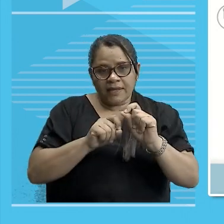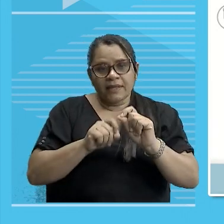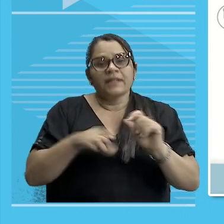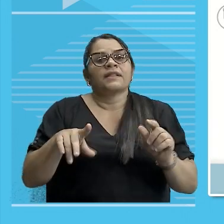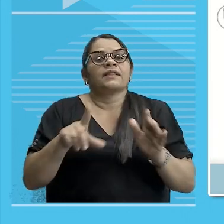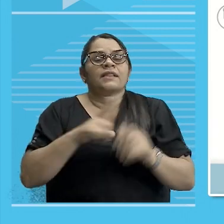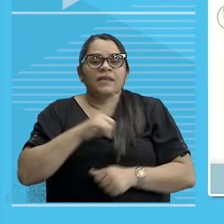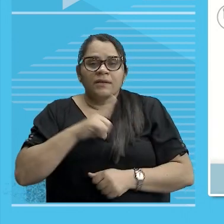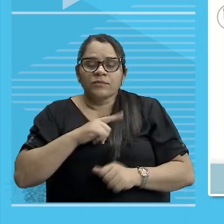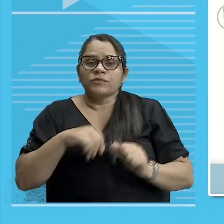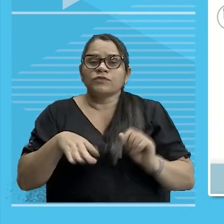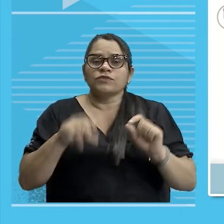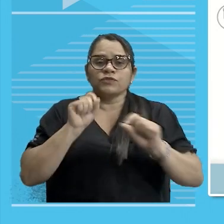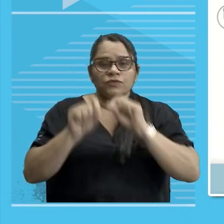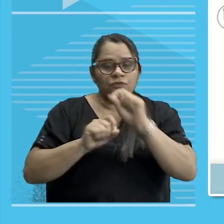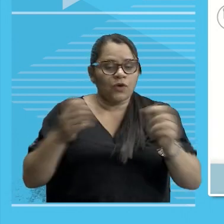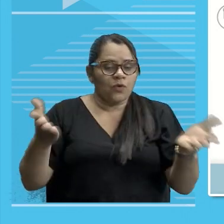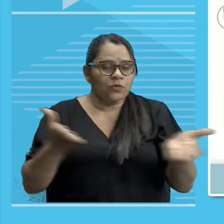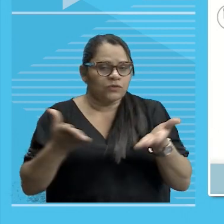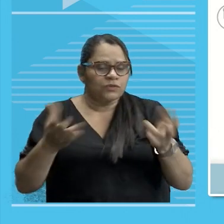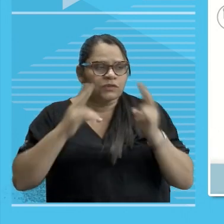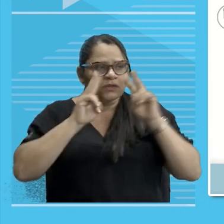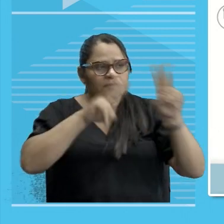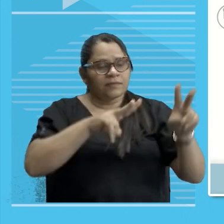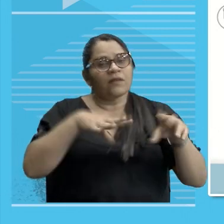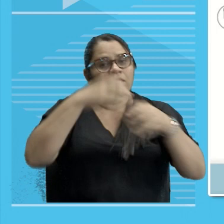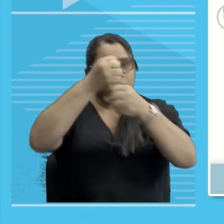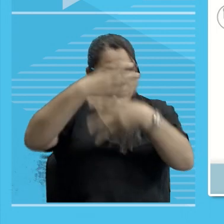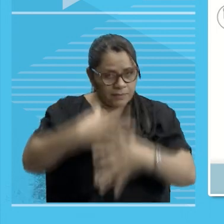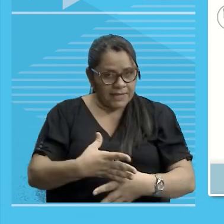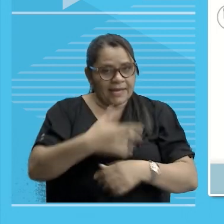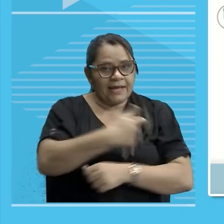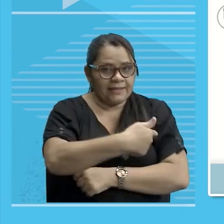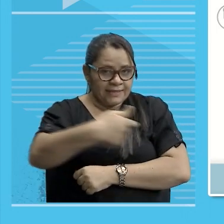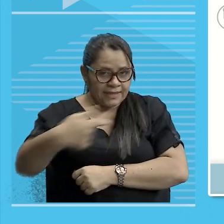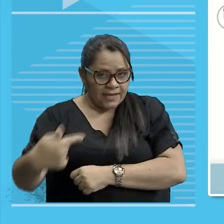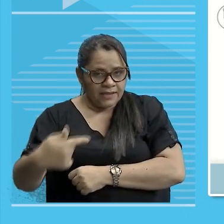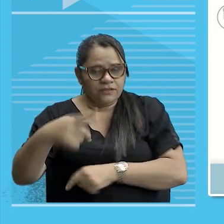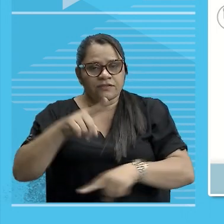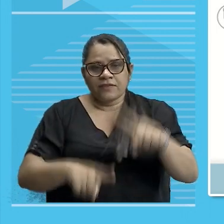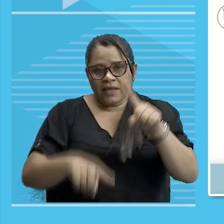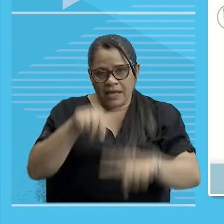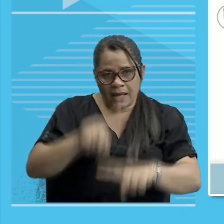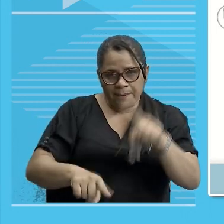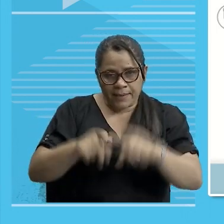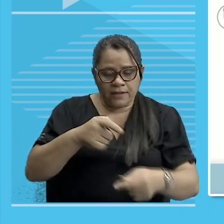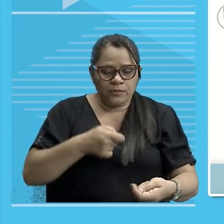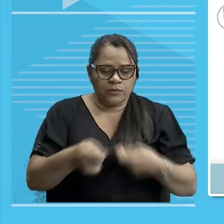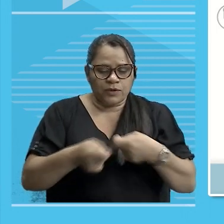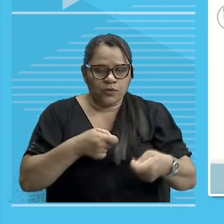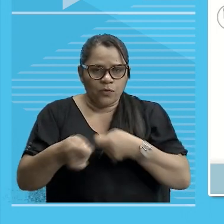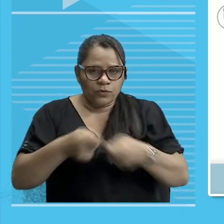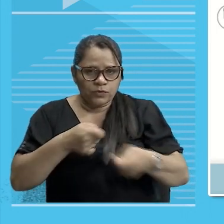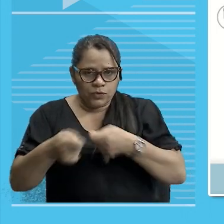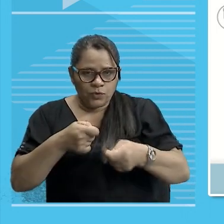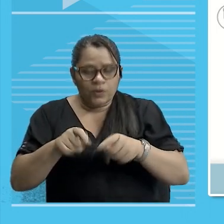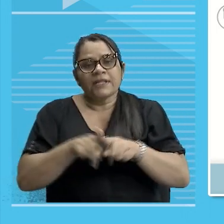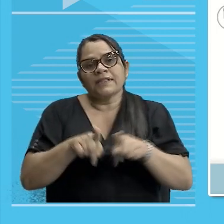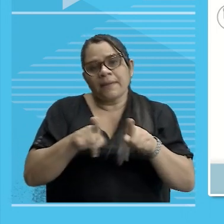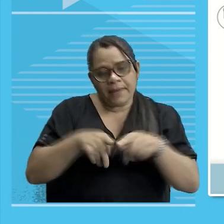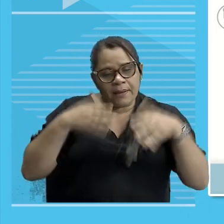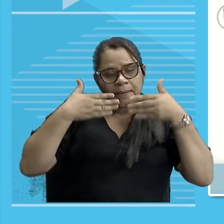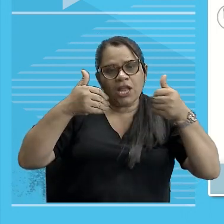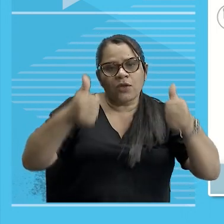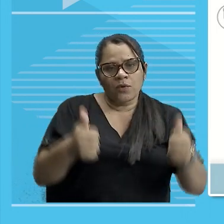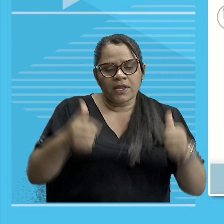hoje nós vamos falar das sete ferramentas para o controle e melhoria